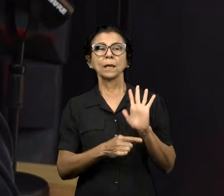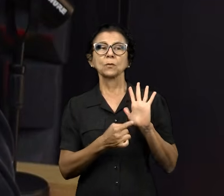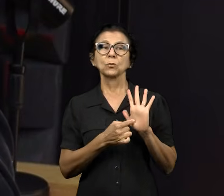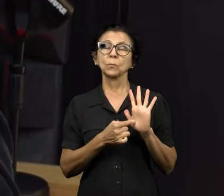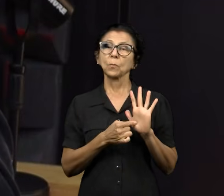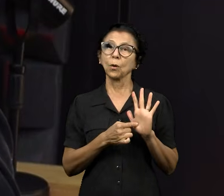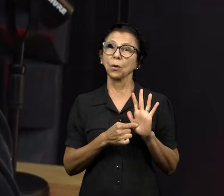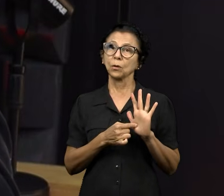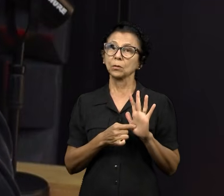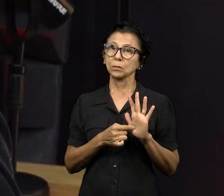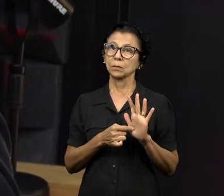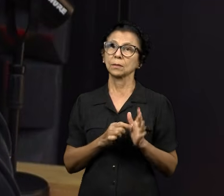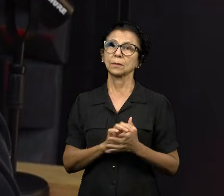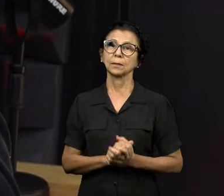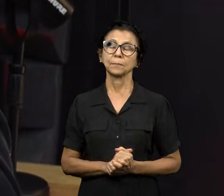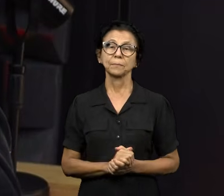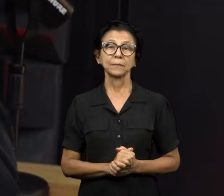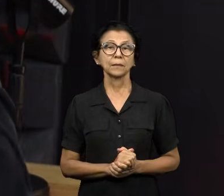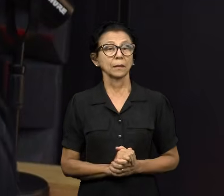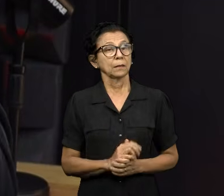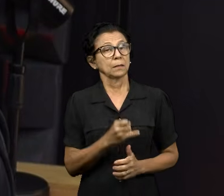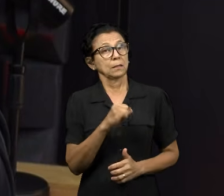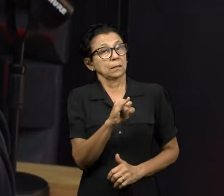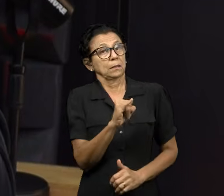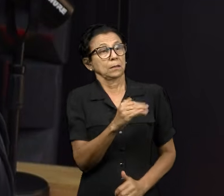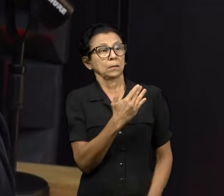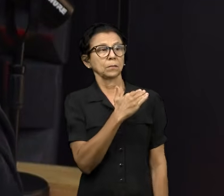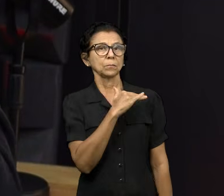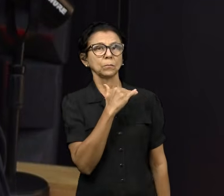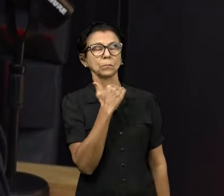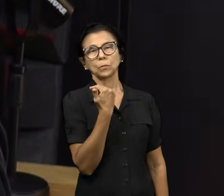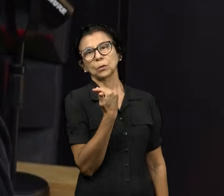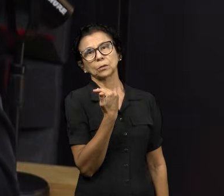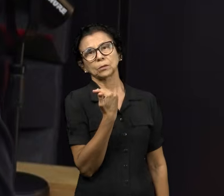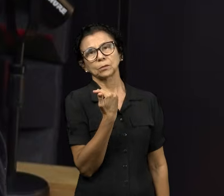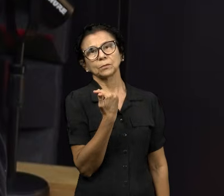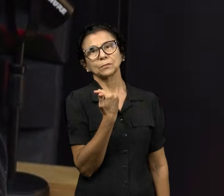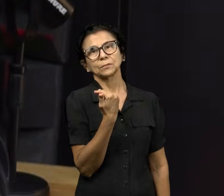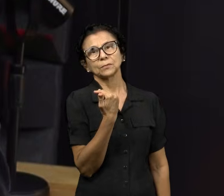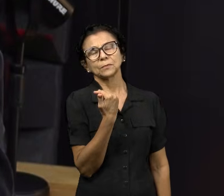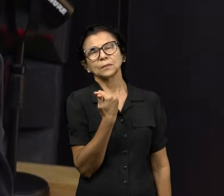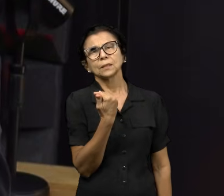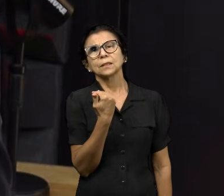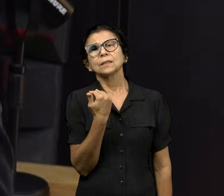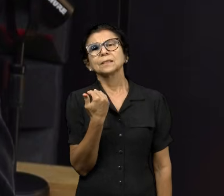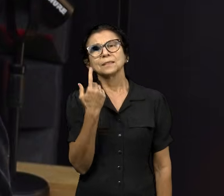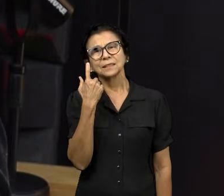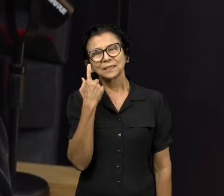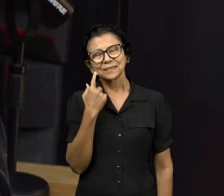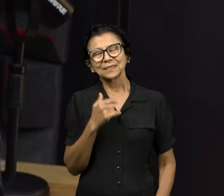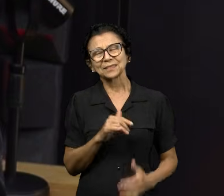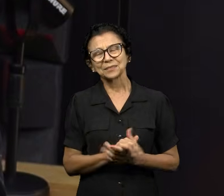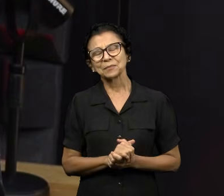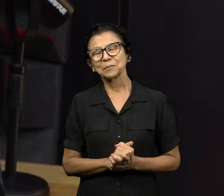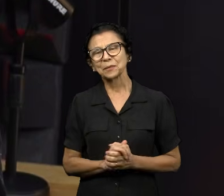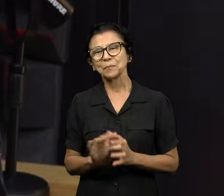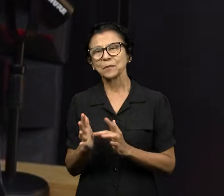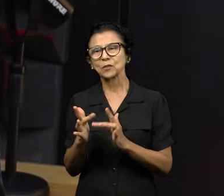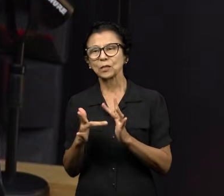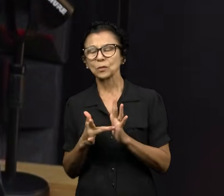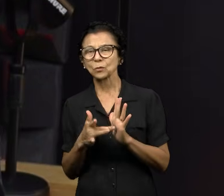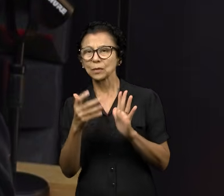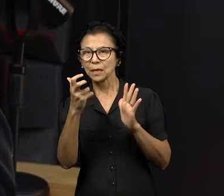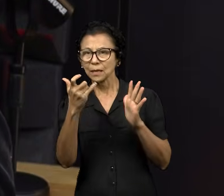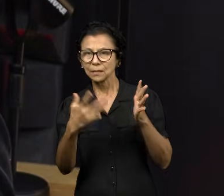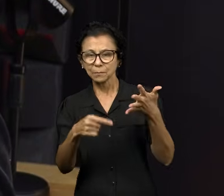condição, né? Está morto. E nesta condição, e é interessante a ordem que o Senhor ele coloca ali.